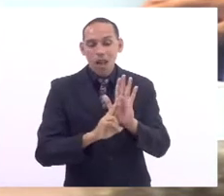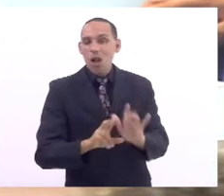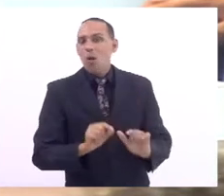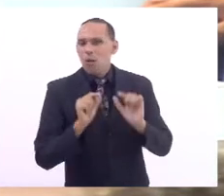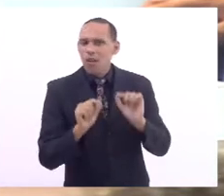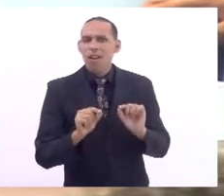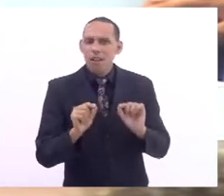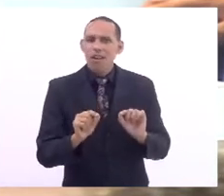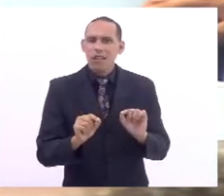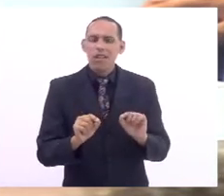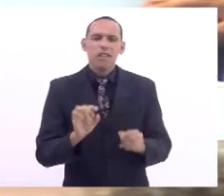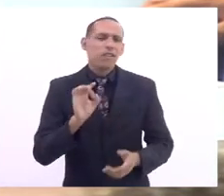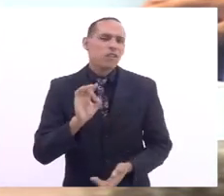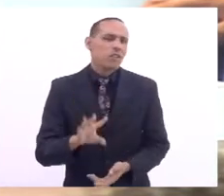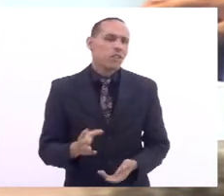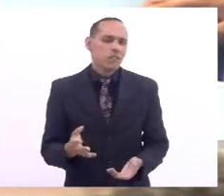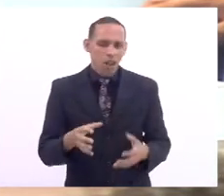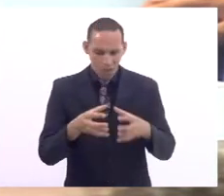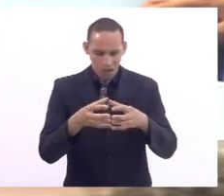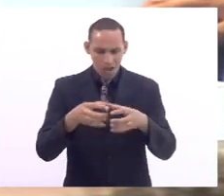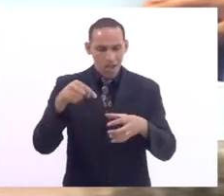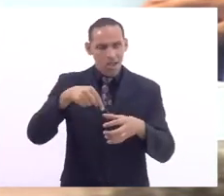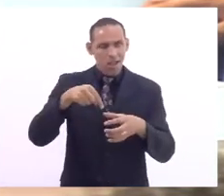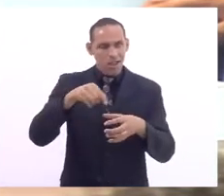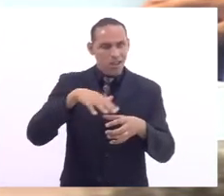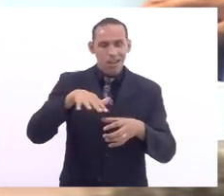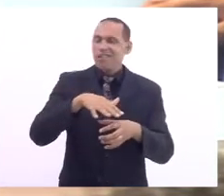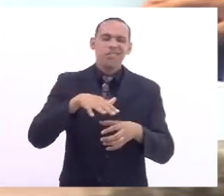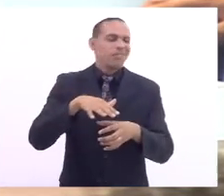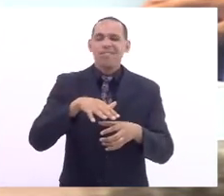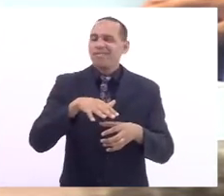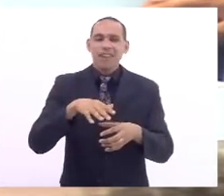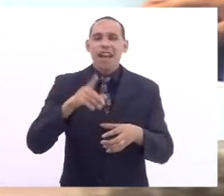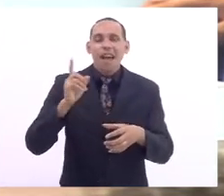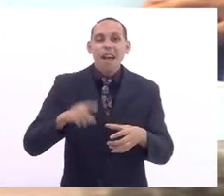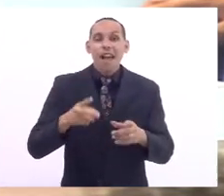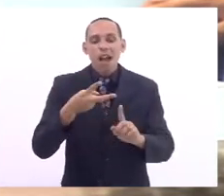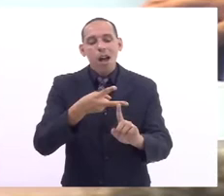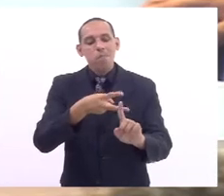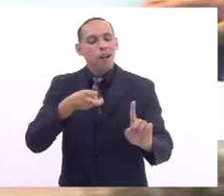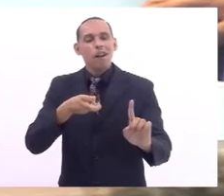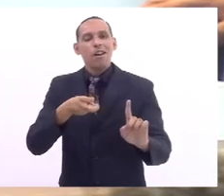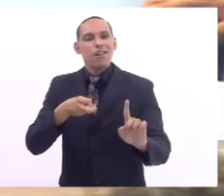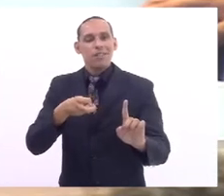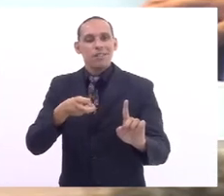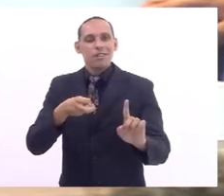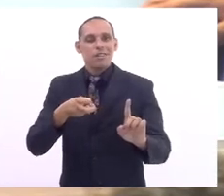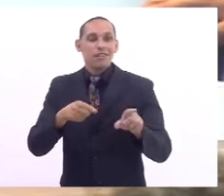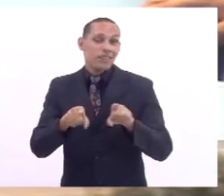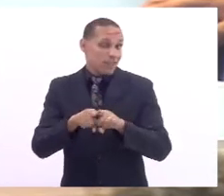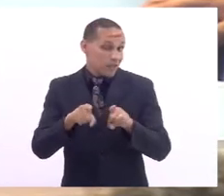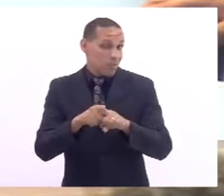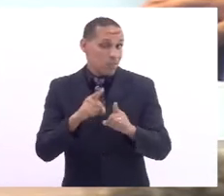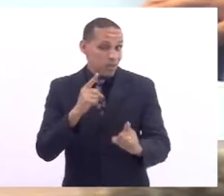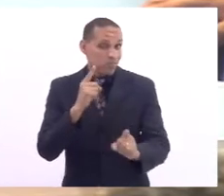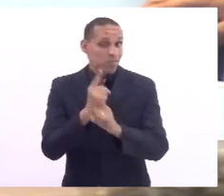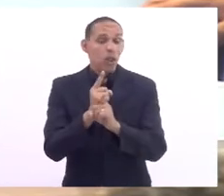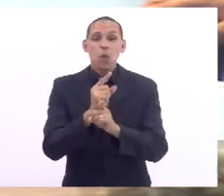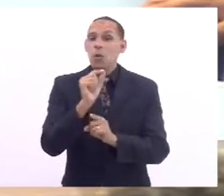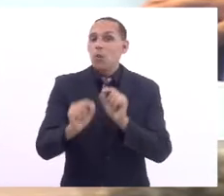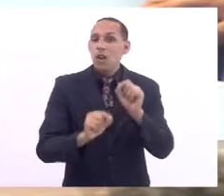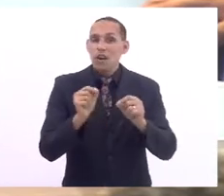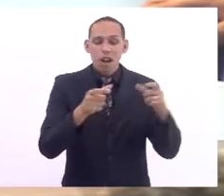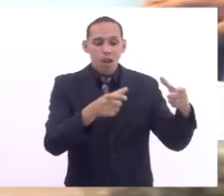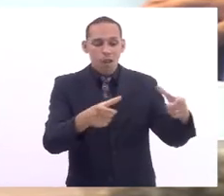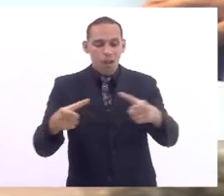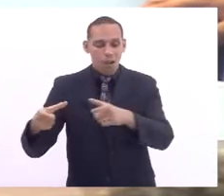waldeck muito mais o que homenagem essa equipe acho que essa homenagem representa o reconhecimento EA localização de onde estão